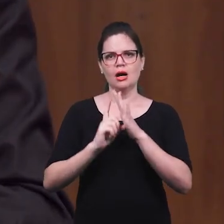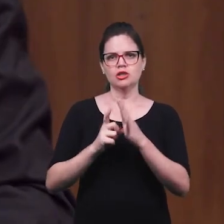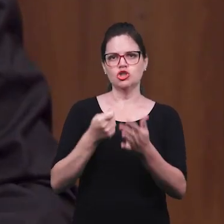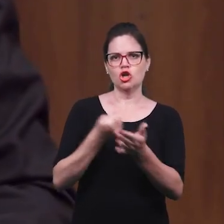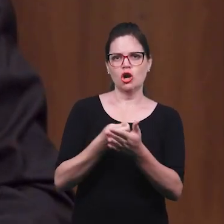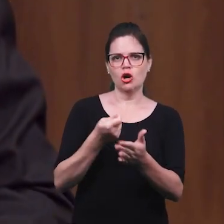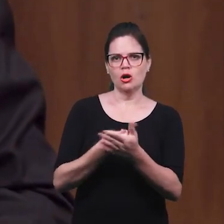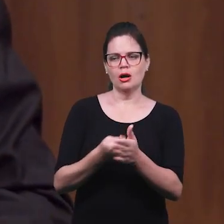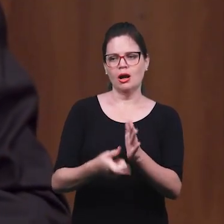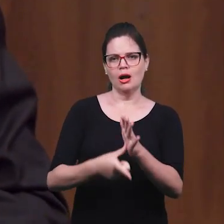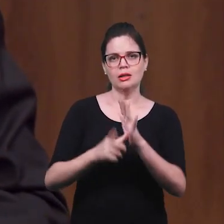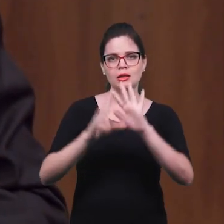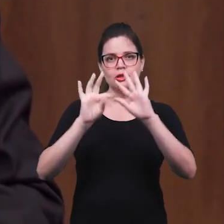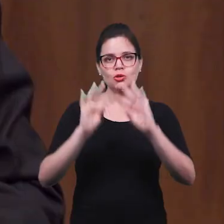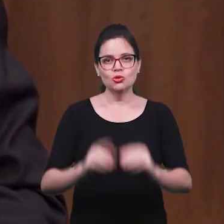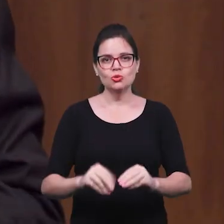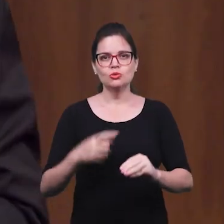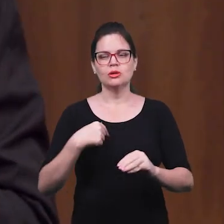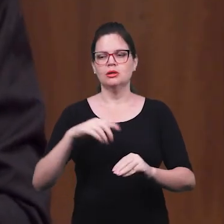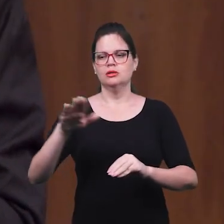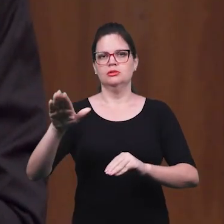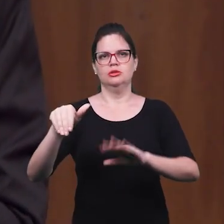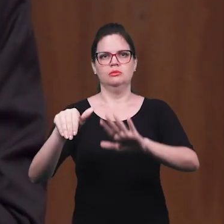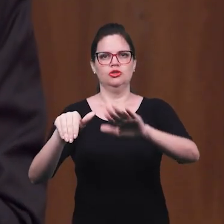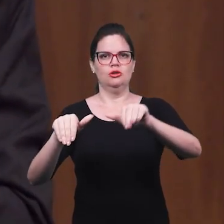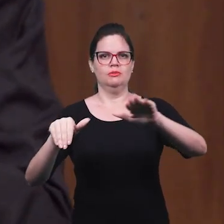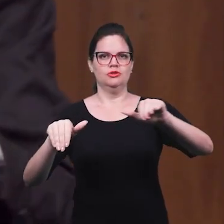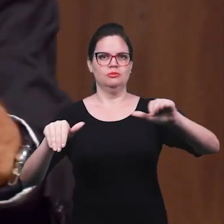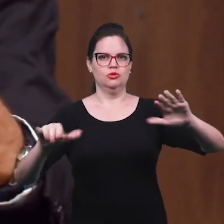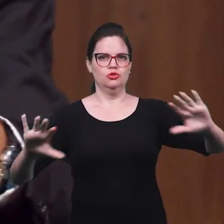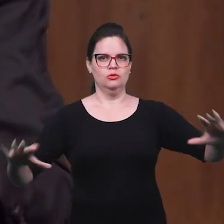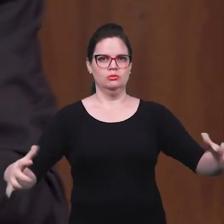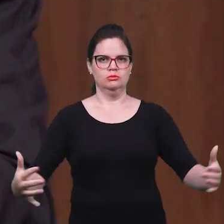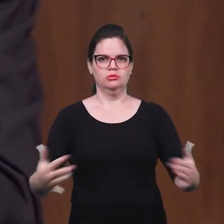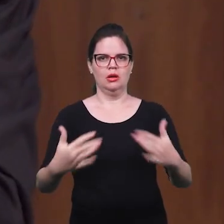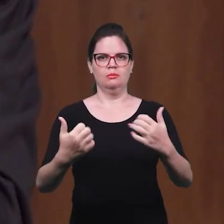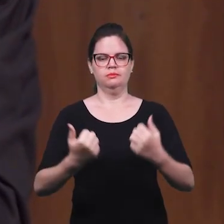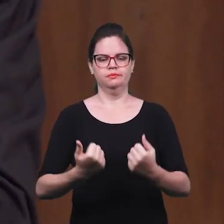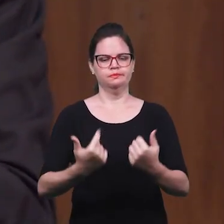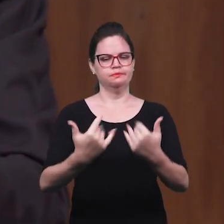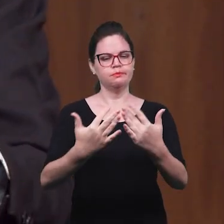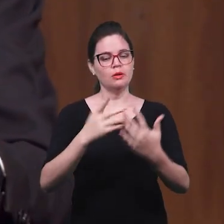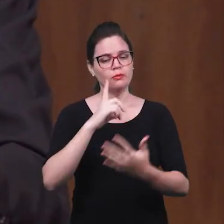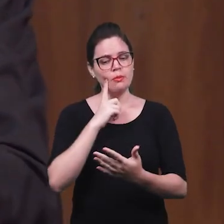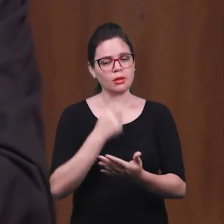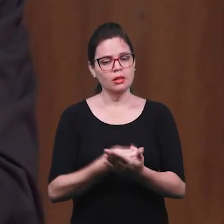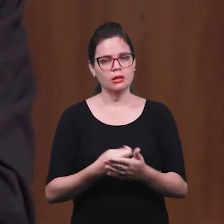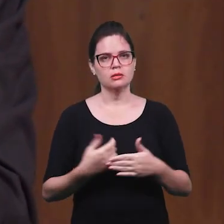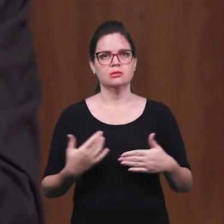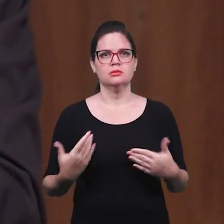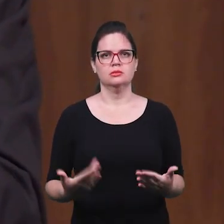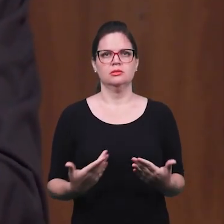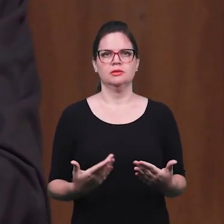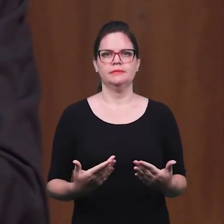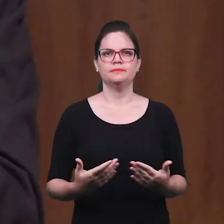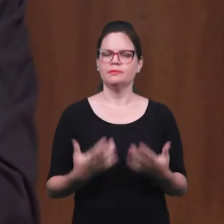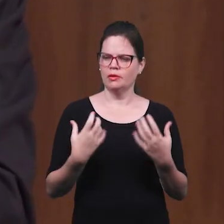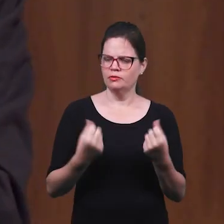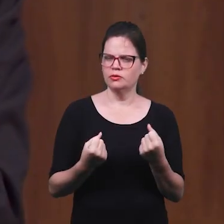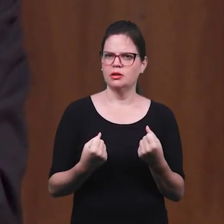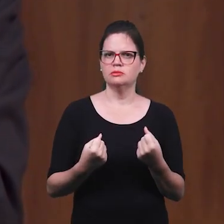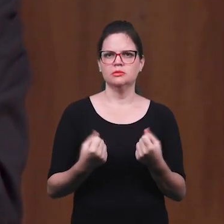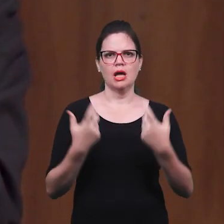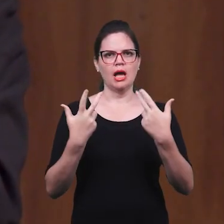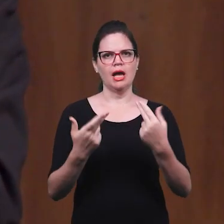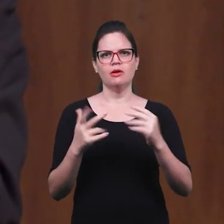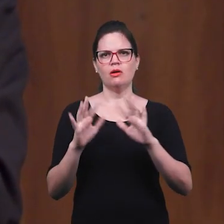uma posição, se for o caso, em alguns casos, agrega antes. Vamos trazer todo mundo junto. Ele agregou, vamos agregar as